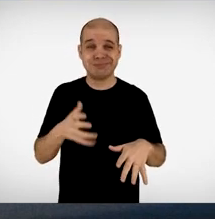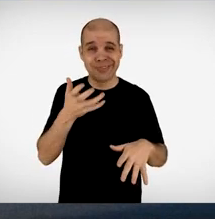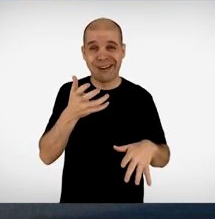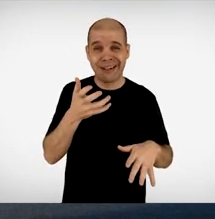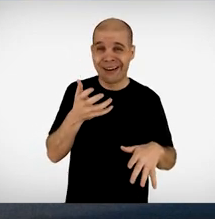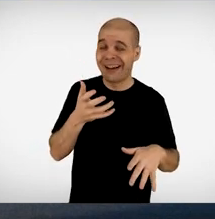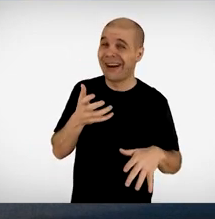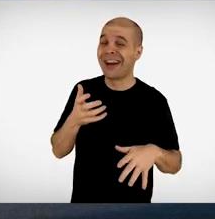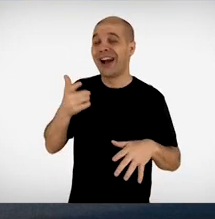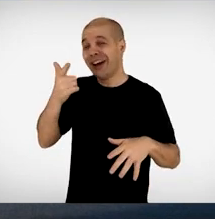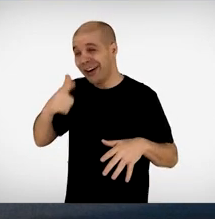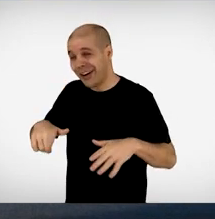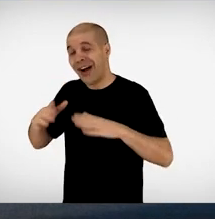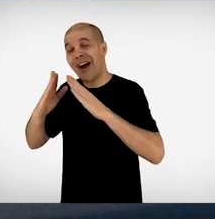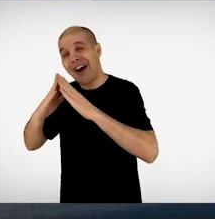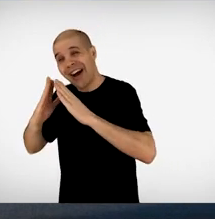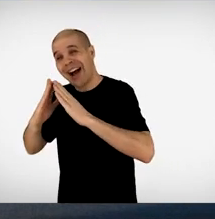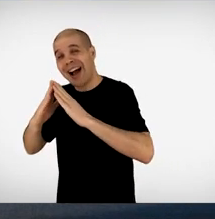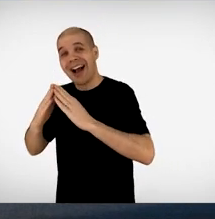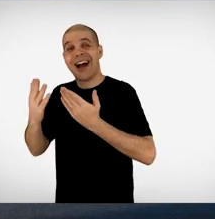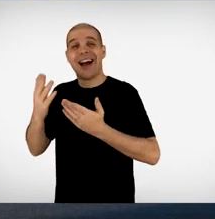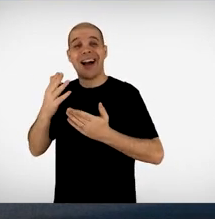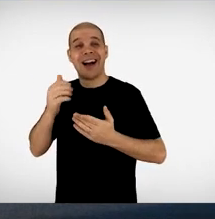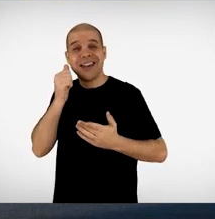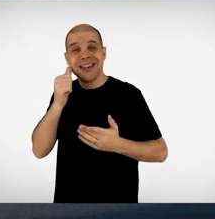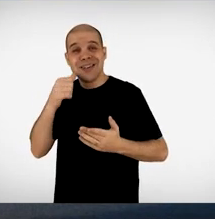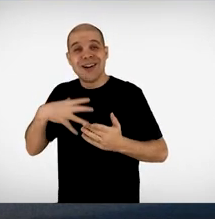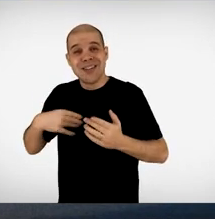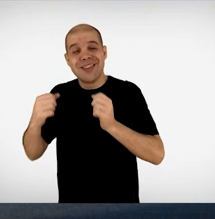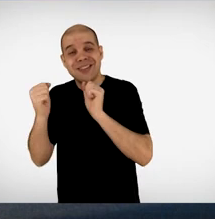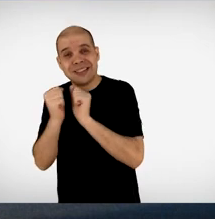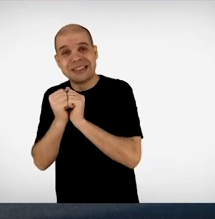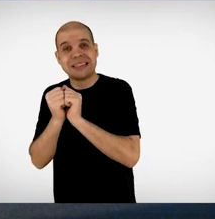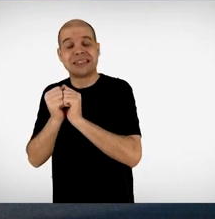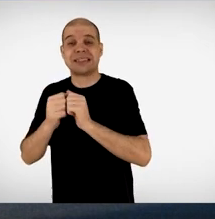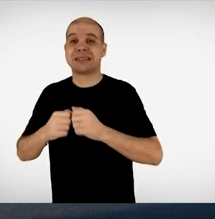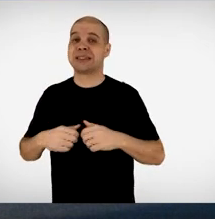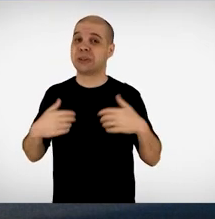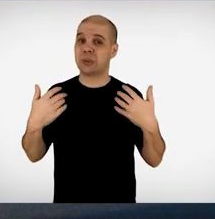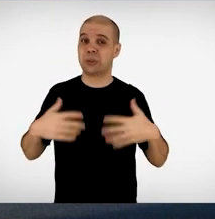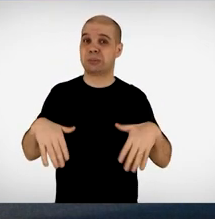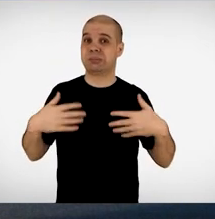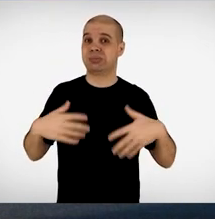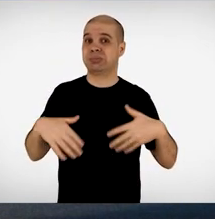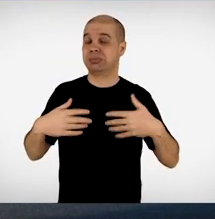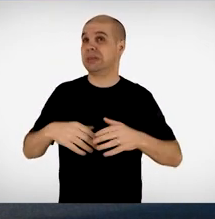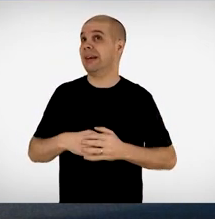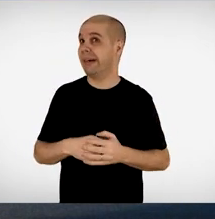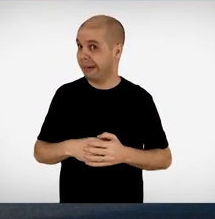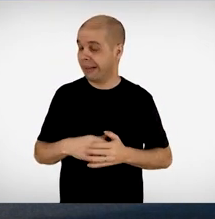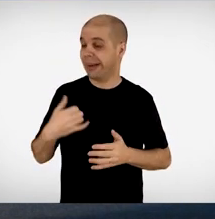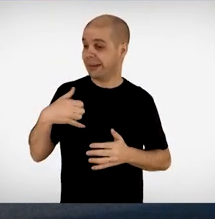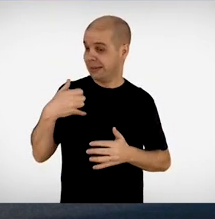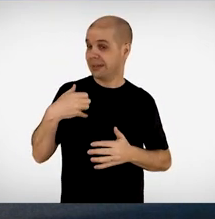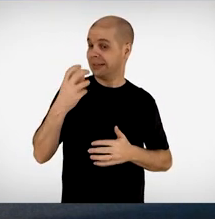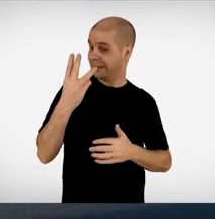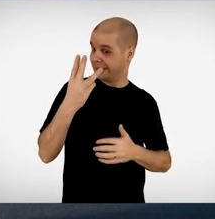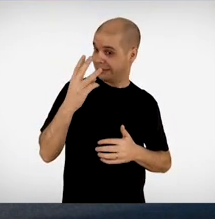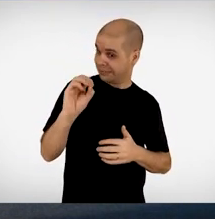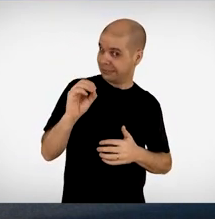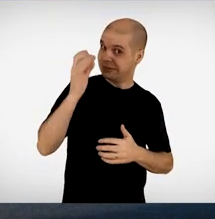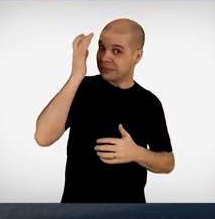aí eu precisei passar por isso para descobrir que eu estou achando bom ter 40. É bem angustiante essa idade, porque é muita possibilidade,